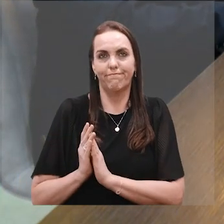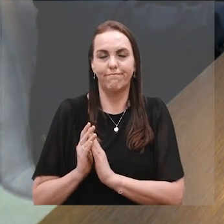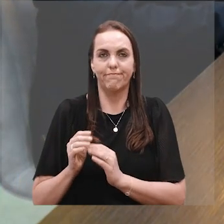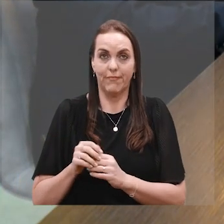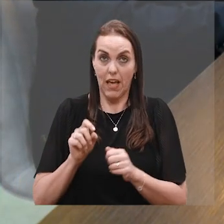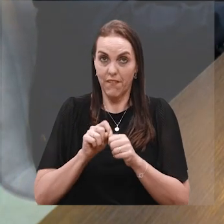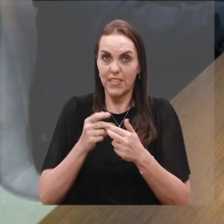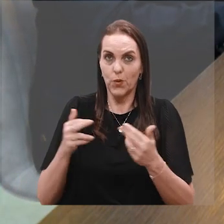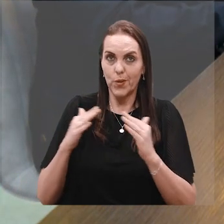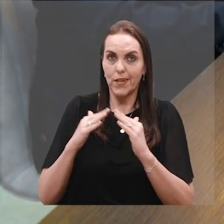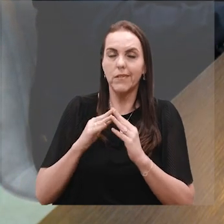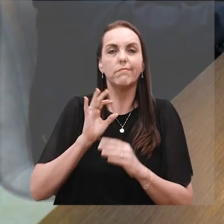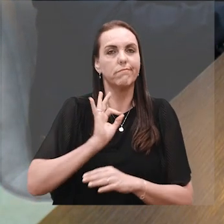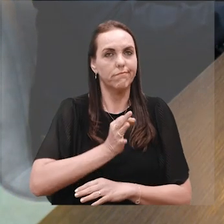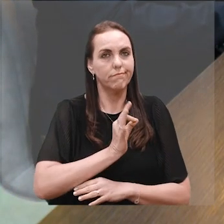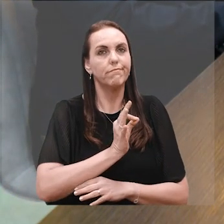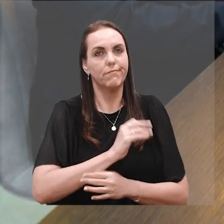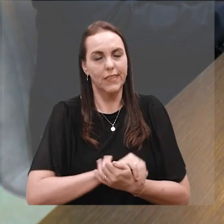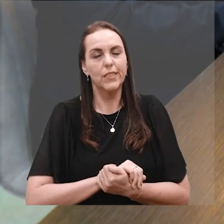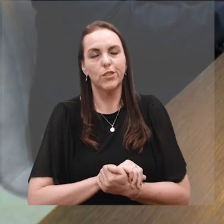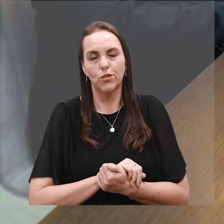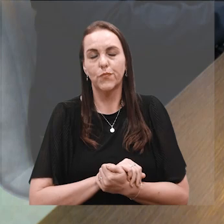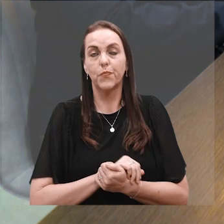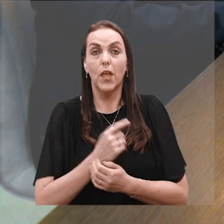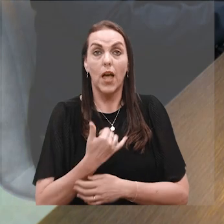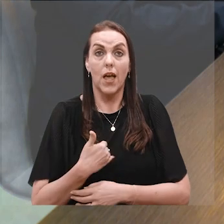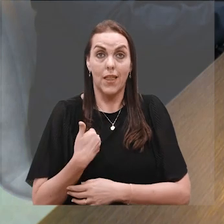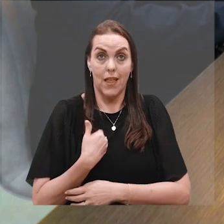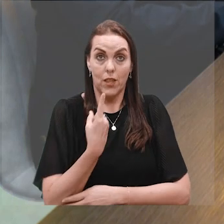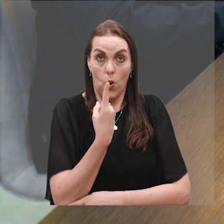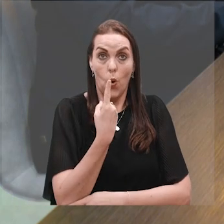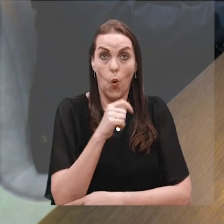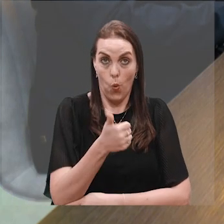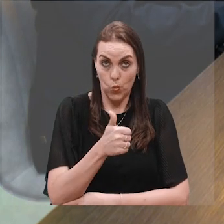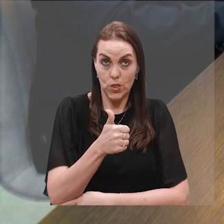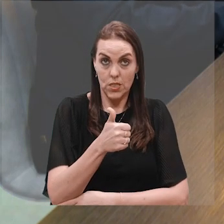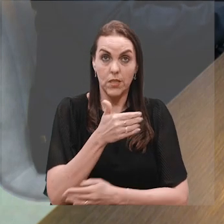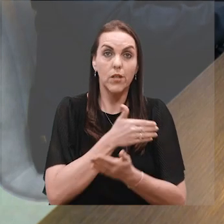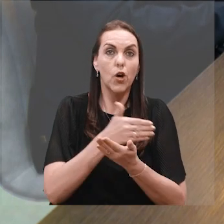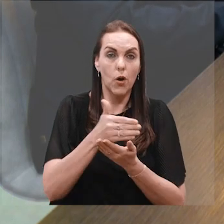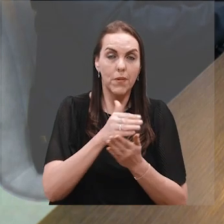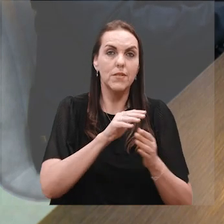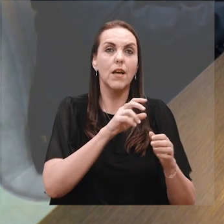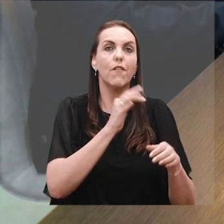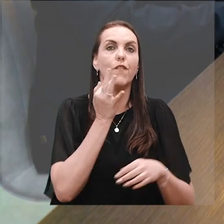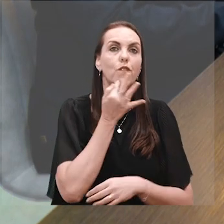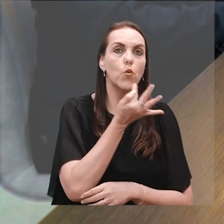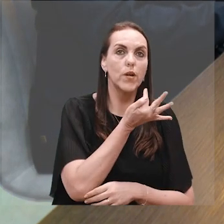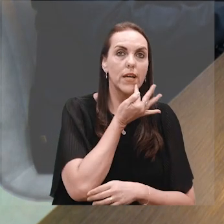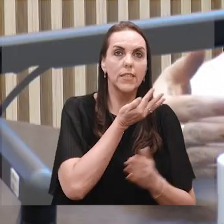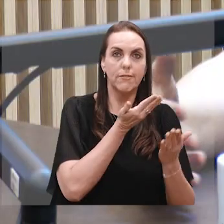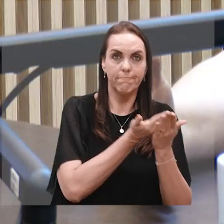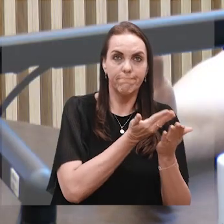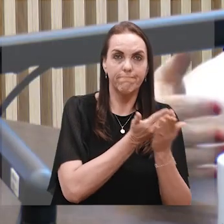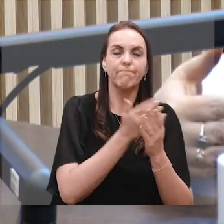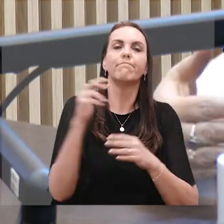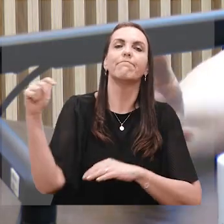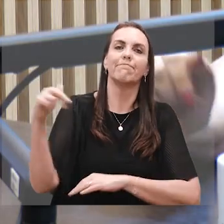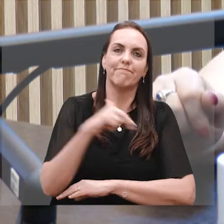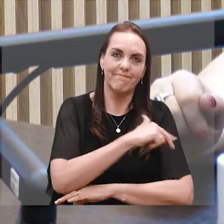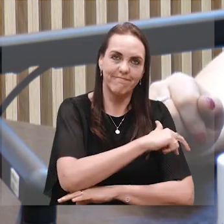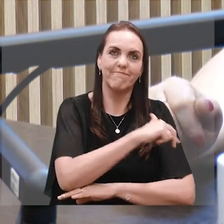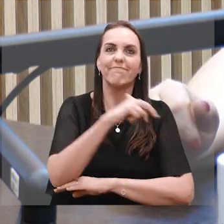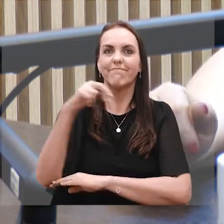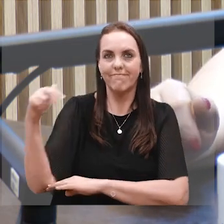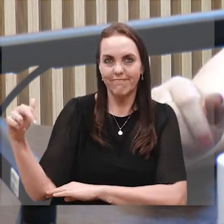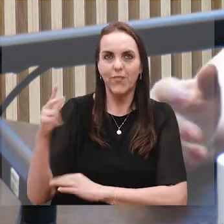Isso. E aí, com 11 anos de idade, eu começo a estudar em Forqueta, no núcleo urbano, mas caminhando para cima